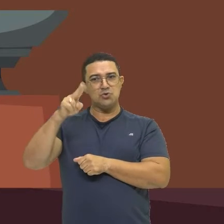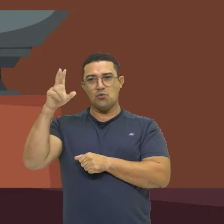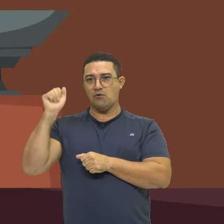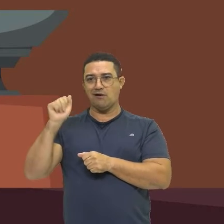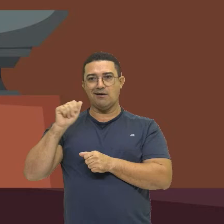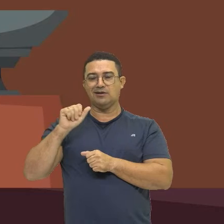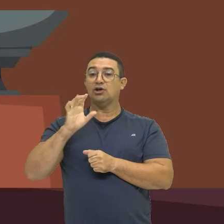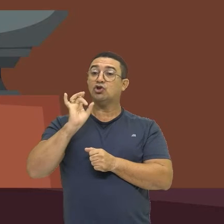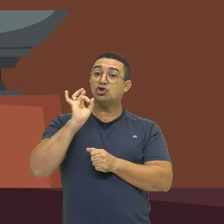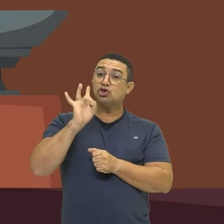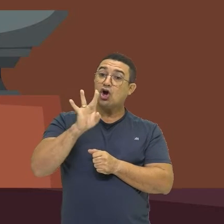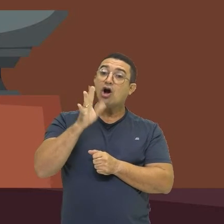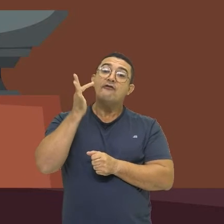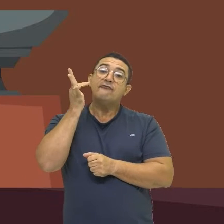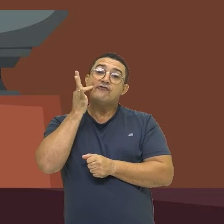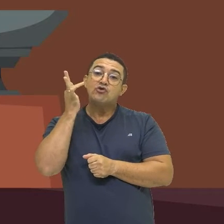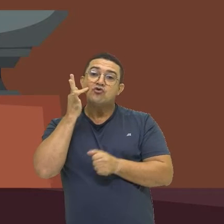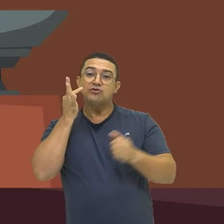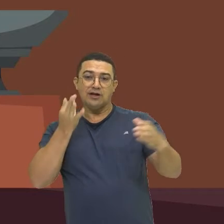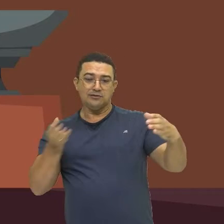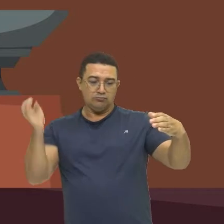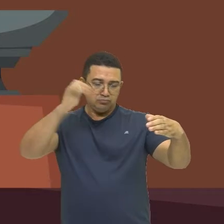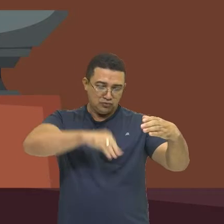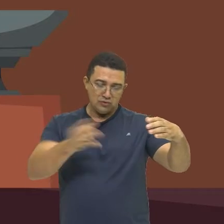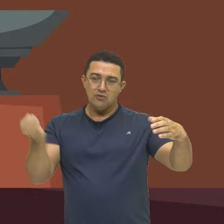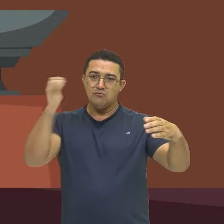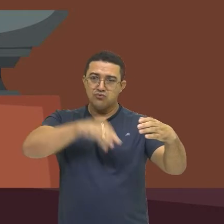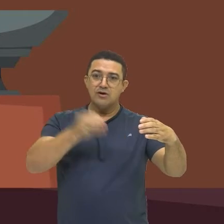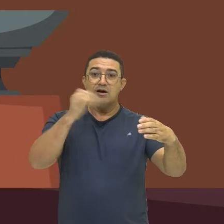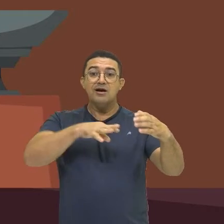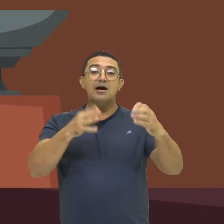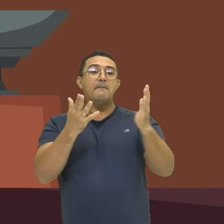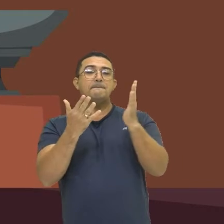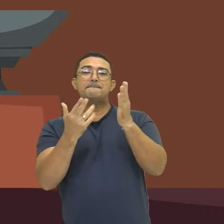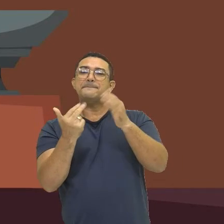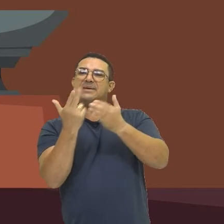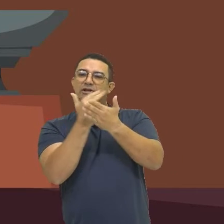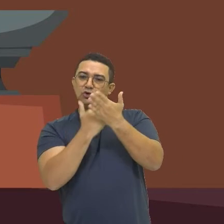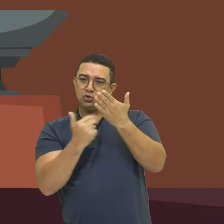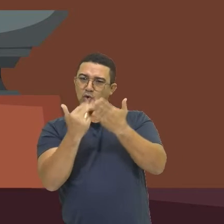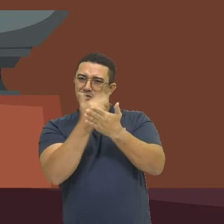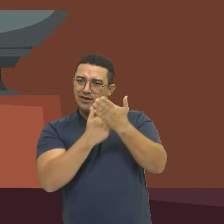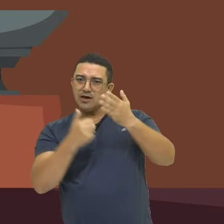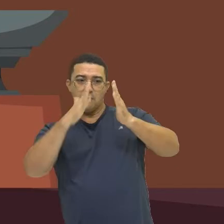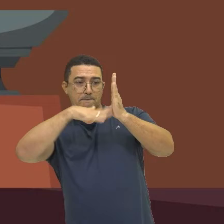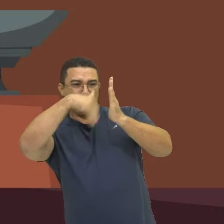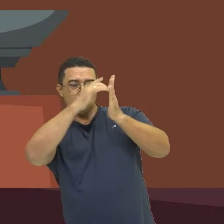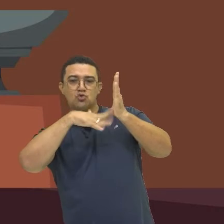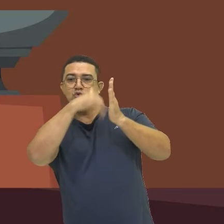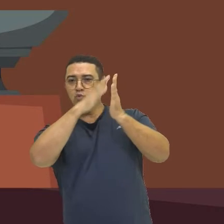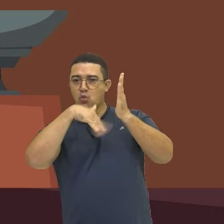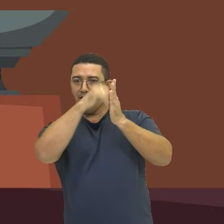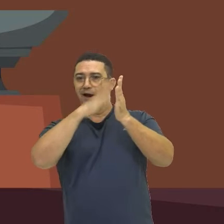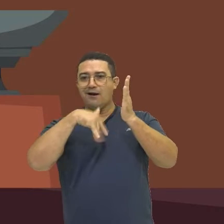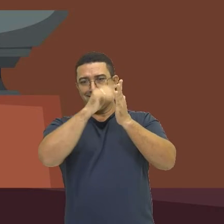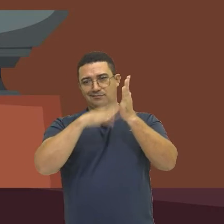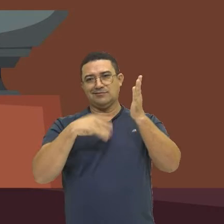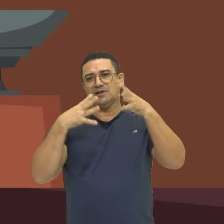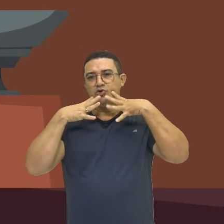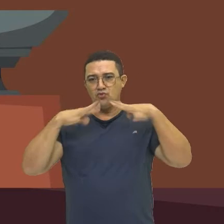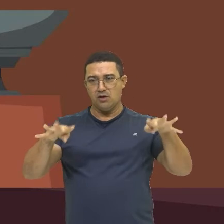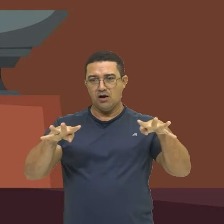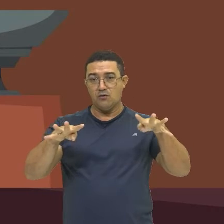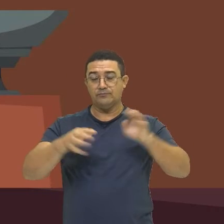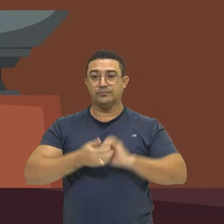coletor. Ele fazia sua pintura naturalista. Não aparecia uma residência, não é verdade? O